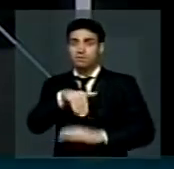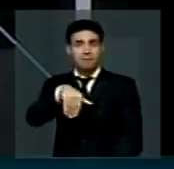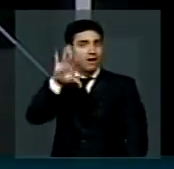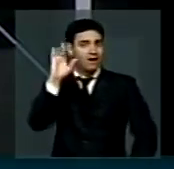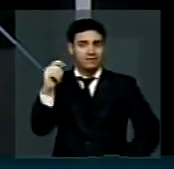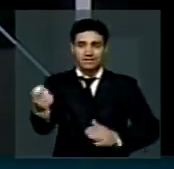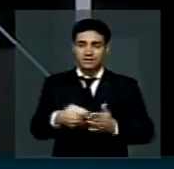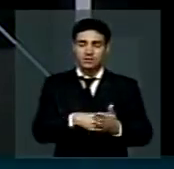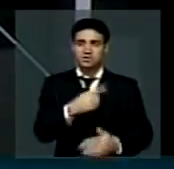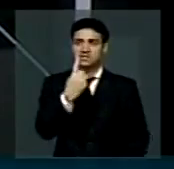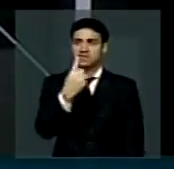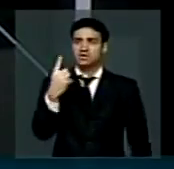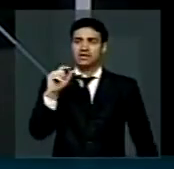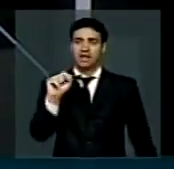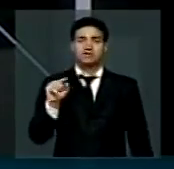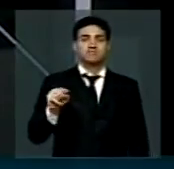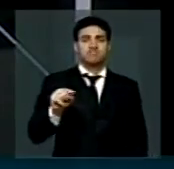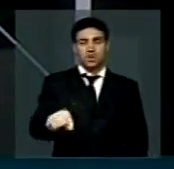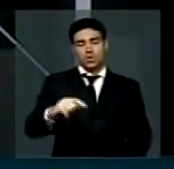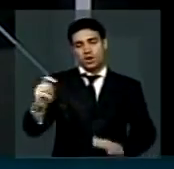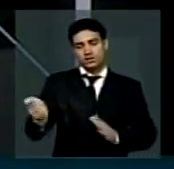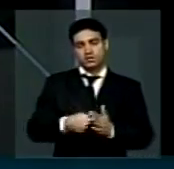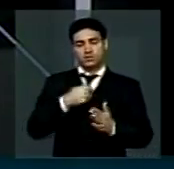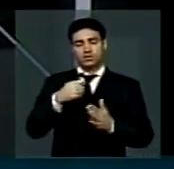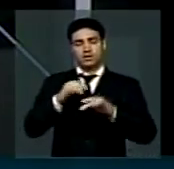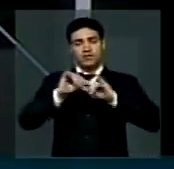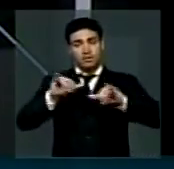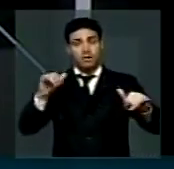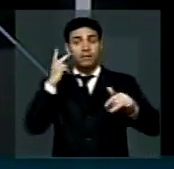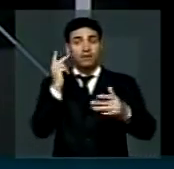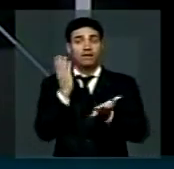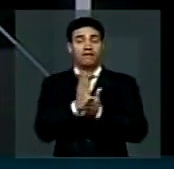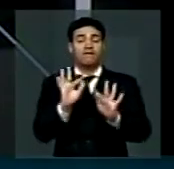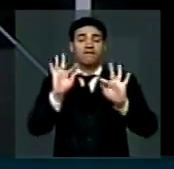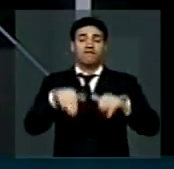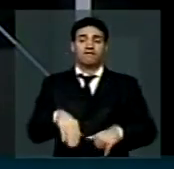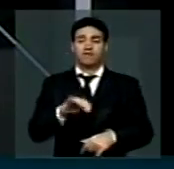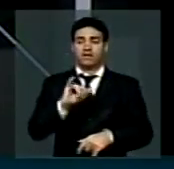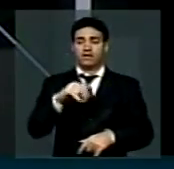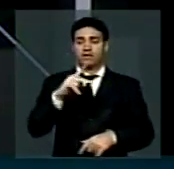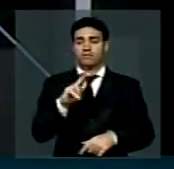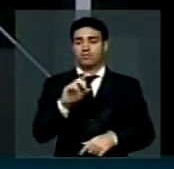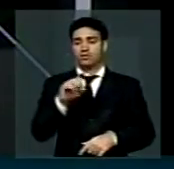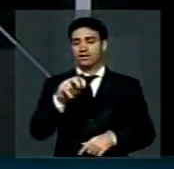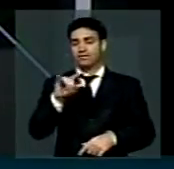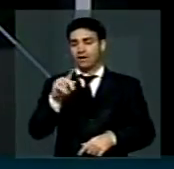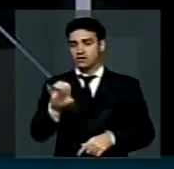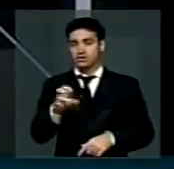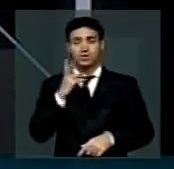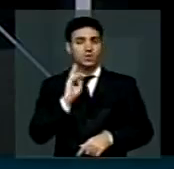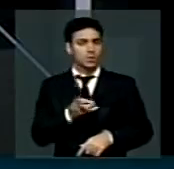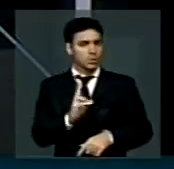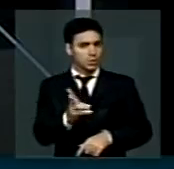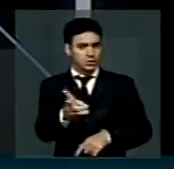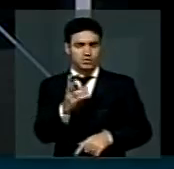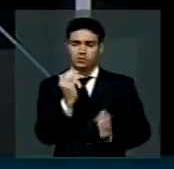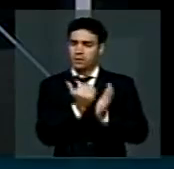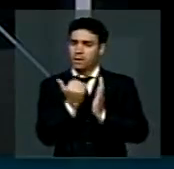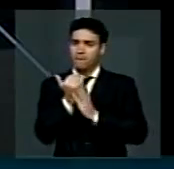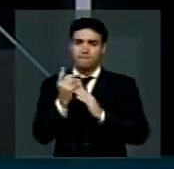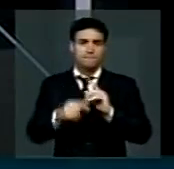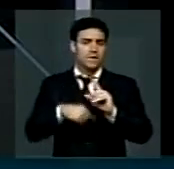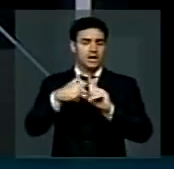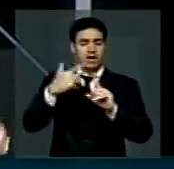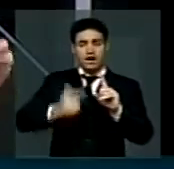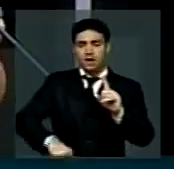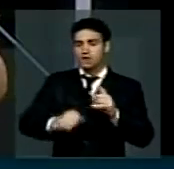assinaturas atualmente. É a campanha pelo fim da impunidade. Ela continua angariando mais apoio,